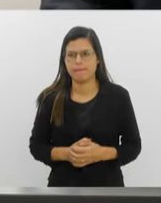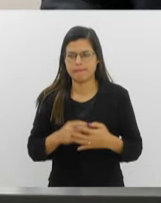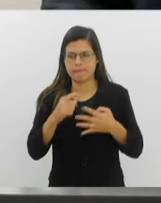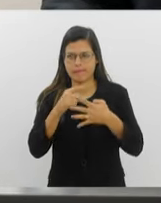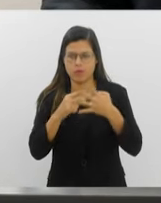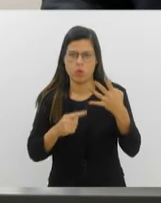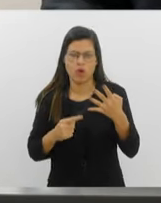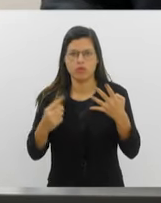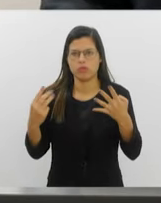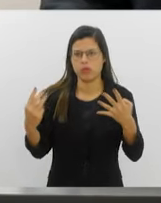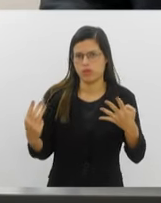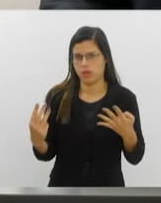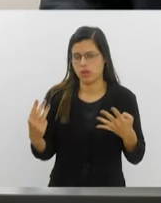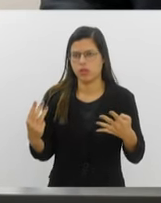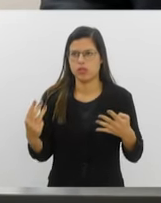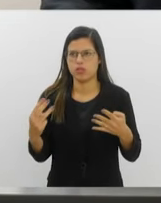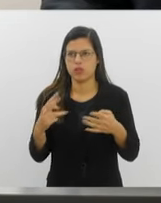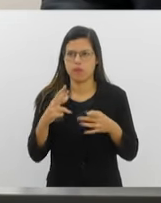4-3,